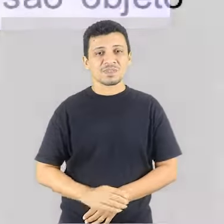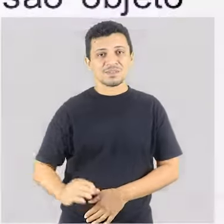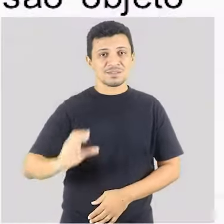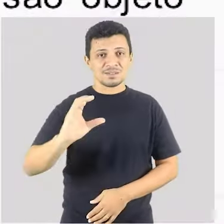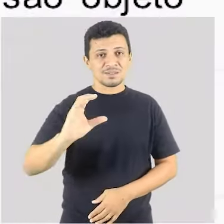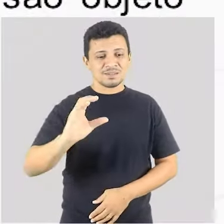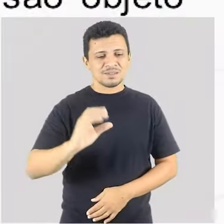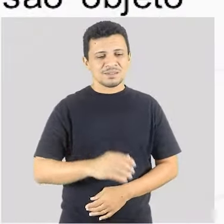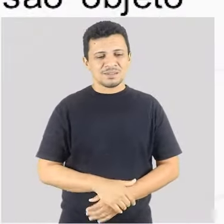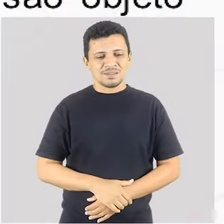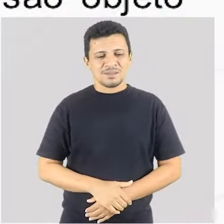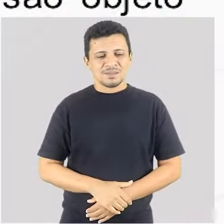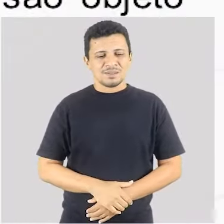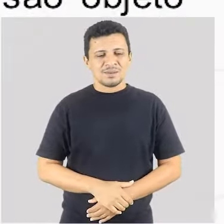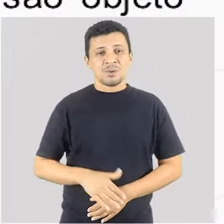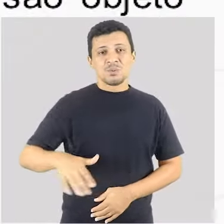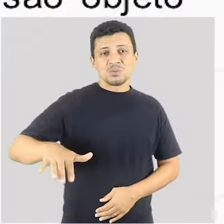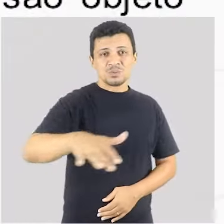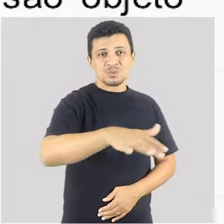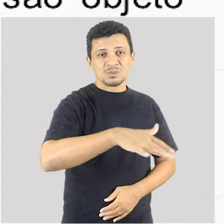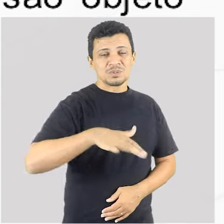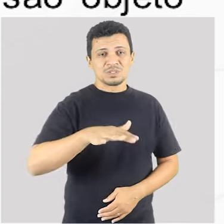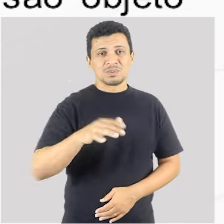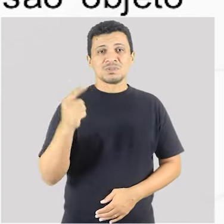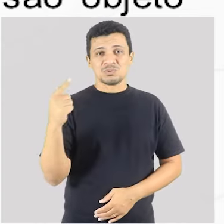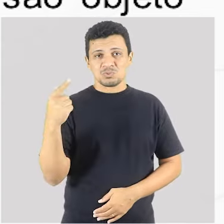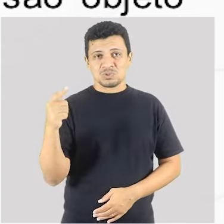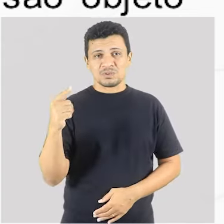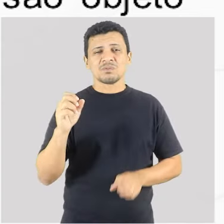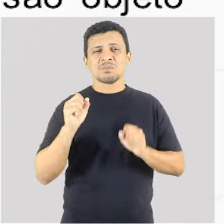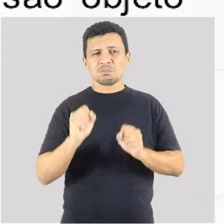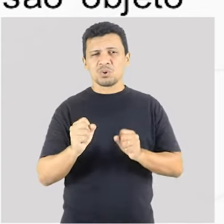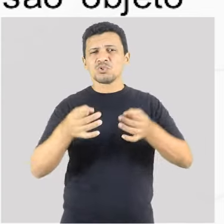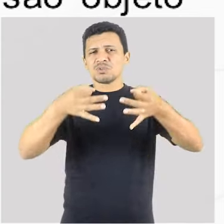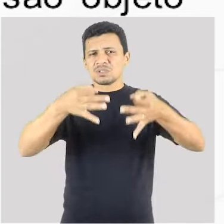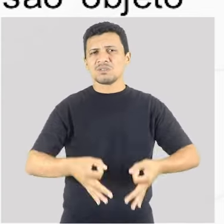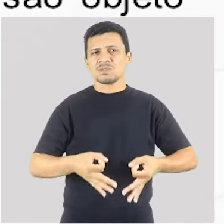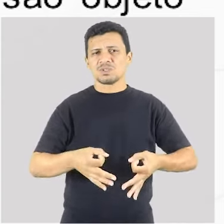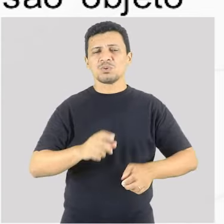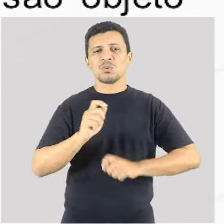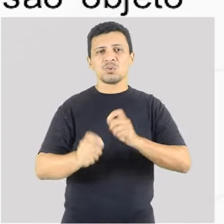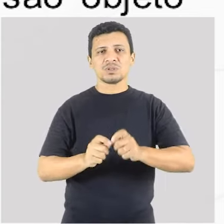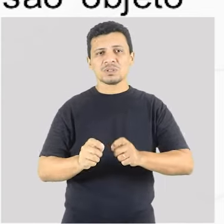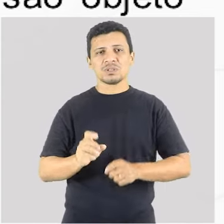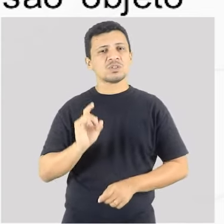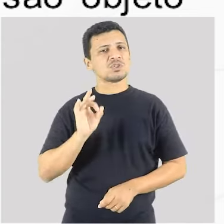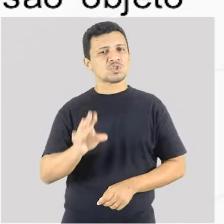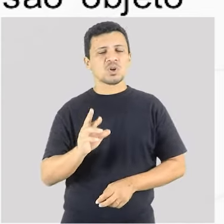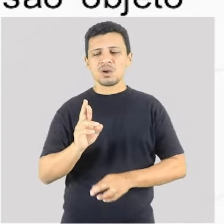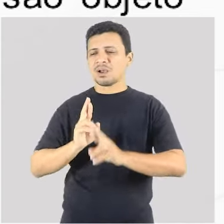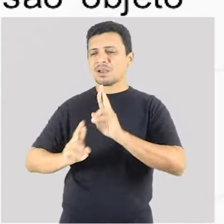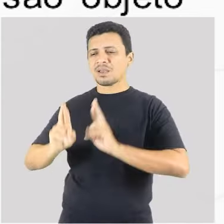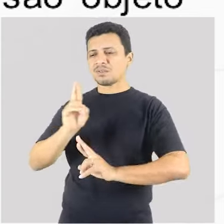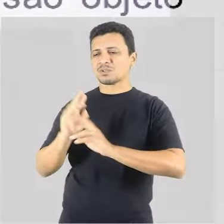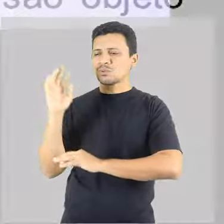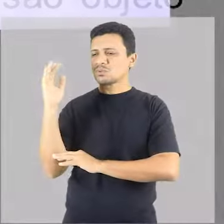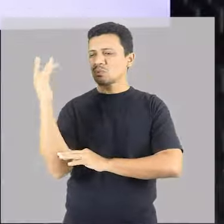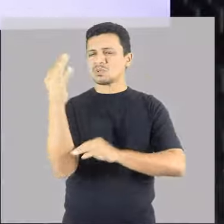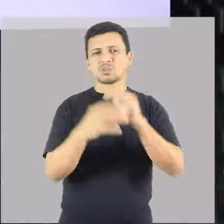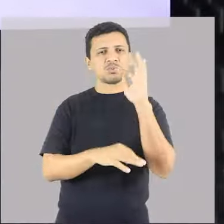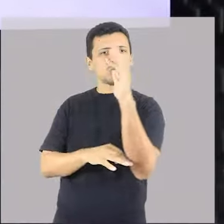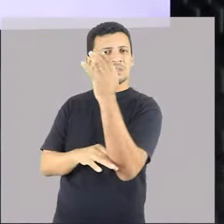c o espaço geográfico podemos assim definir que é apenas fruto das relações da natureza e